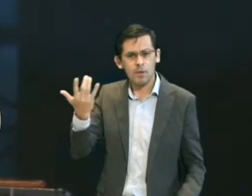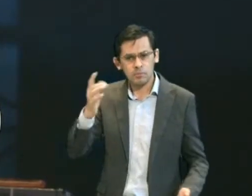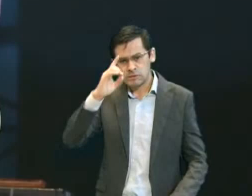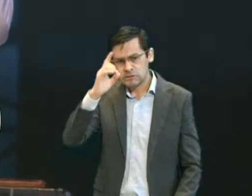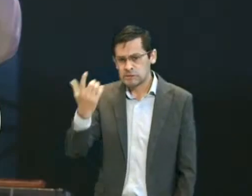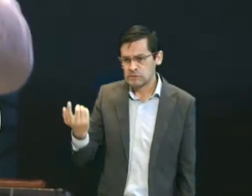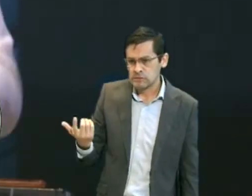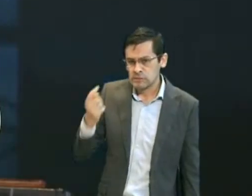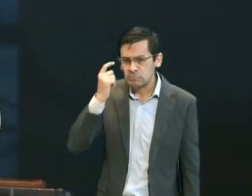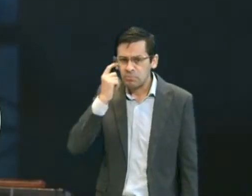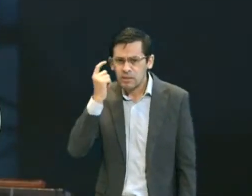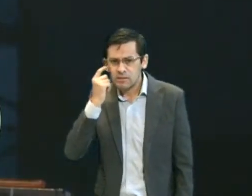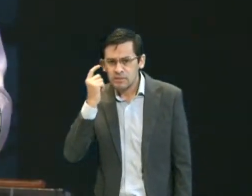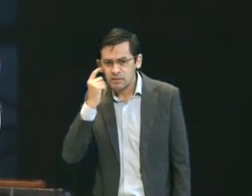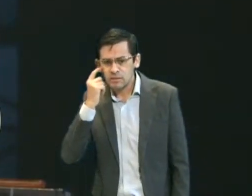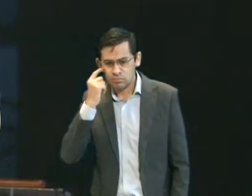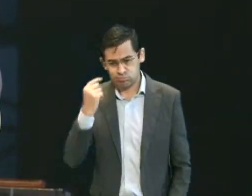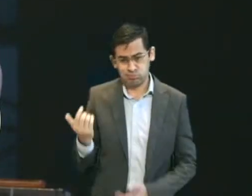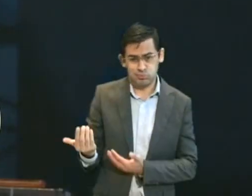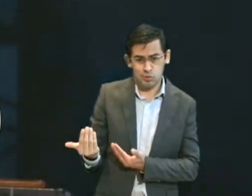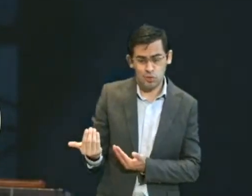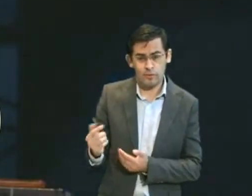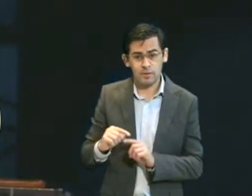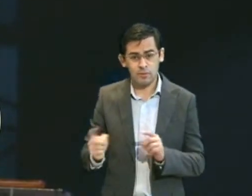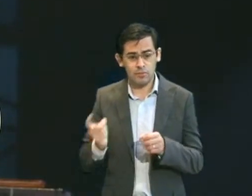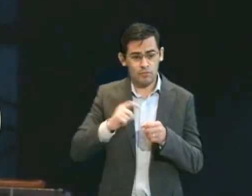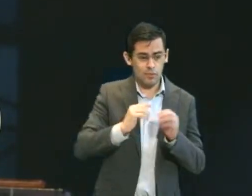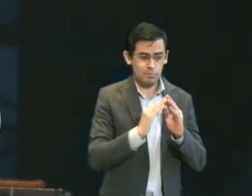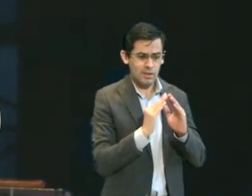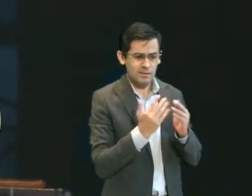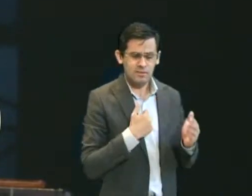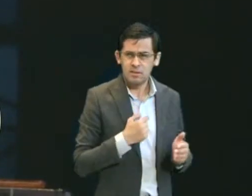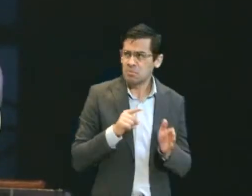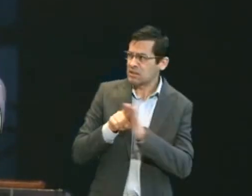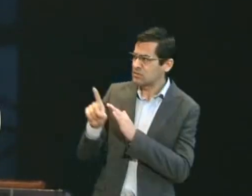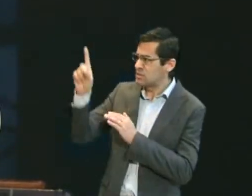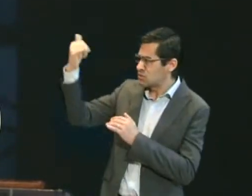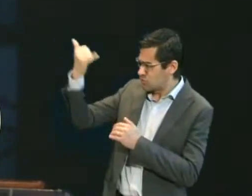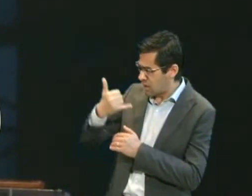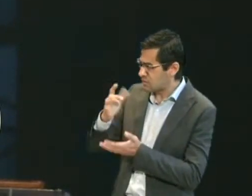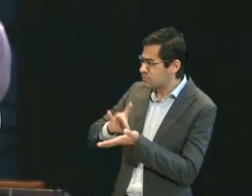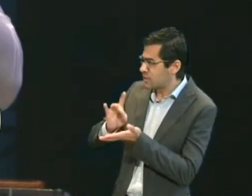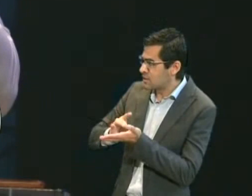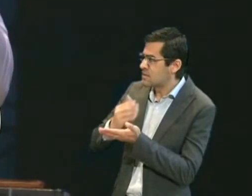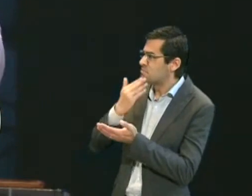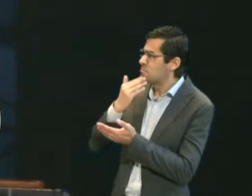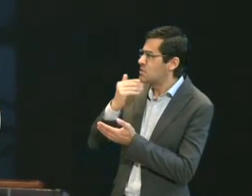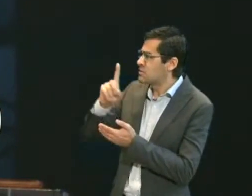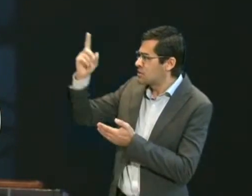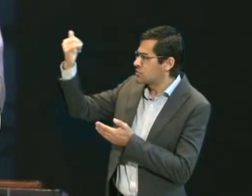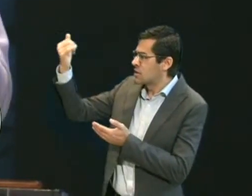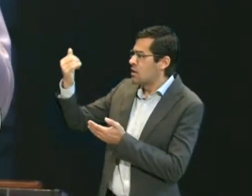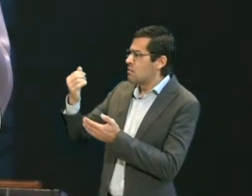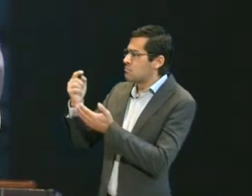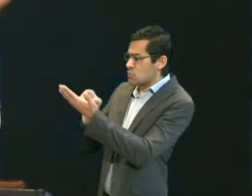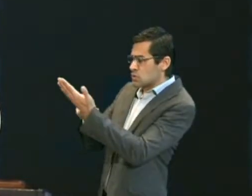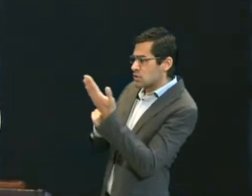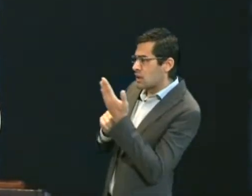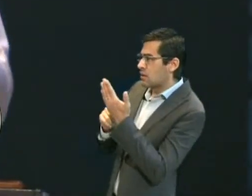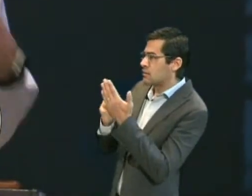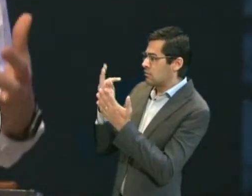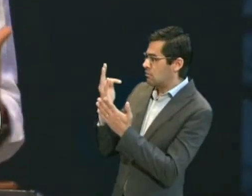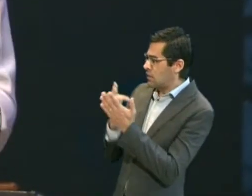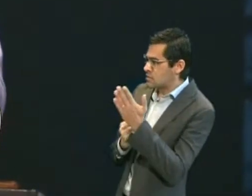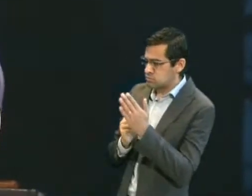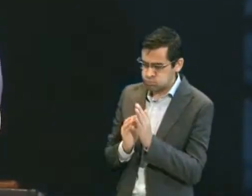fica inculcado com aquilo, era novo, e volta para casa perguntando, Deus, o Senhor fala, e começa a pedir textos da palavra,